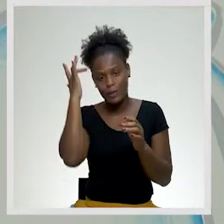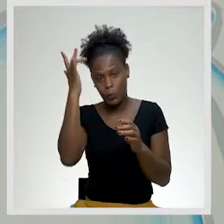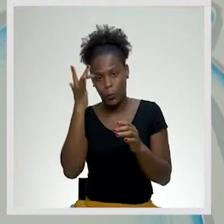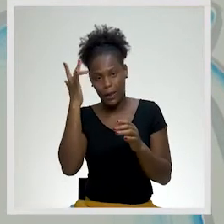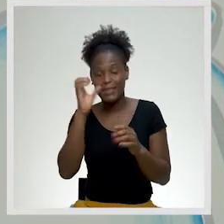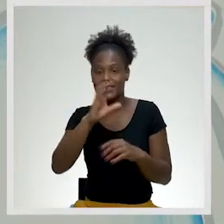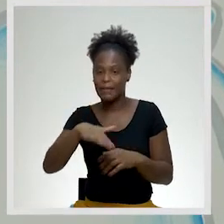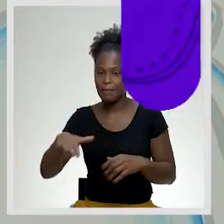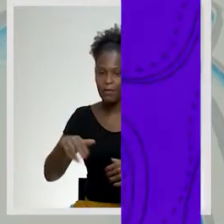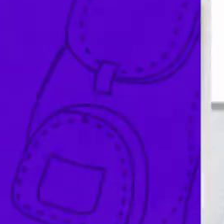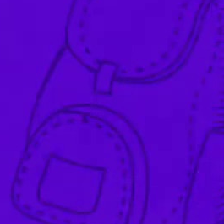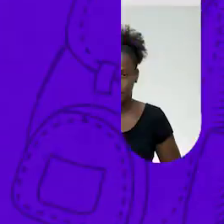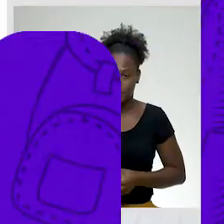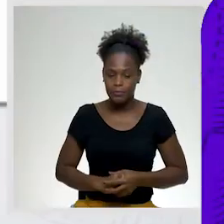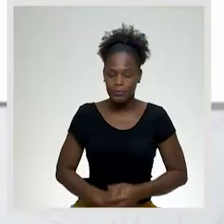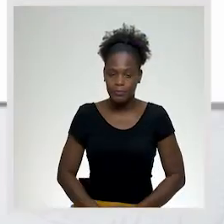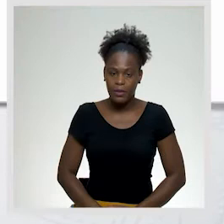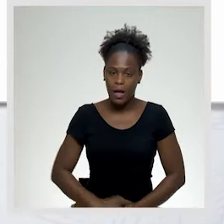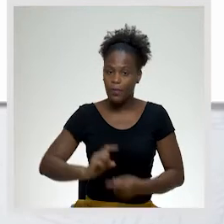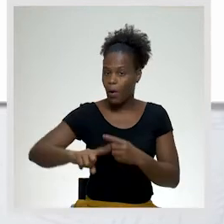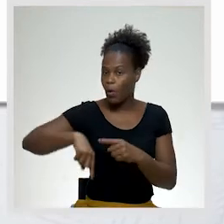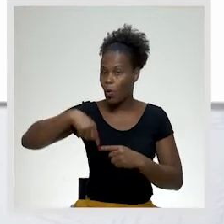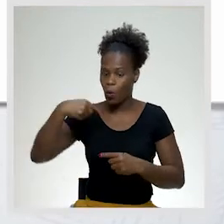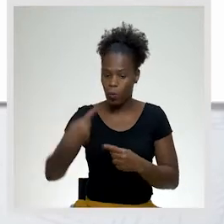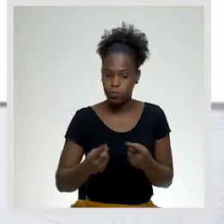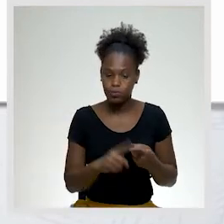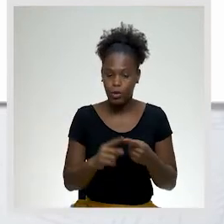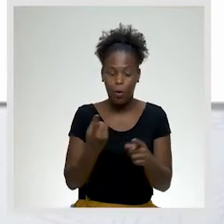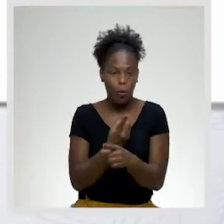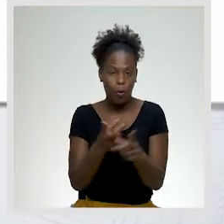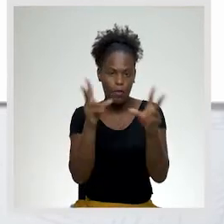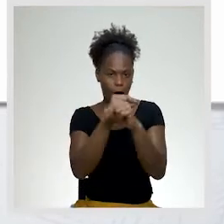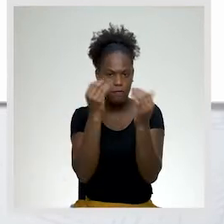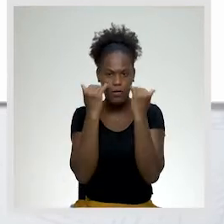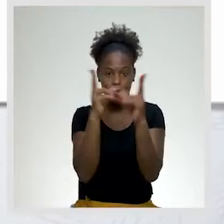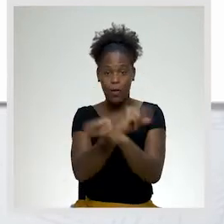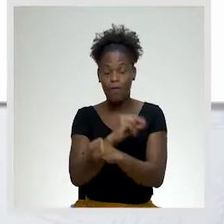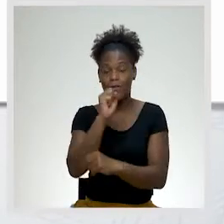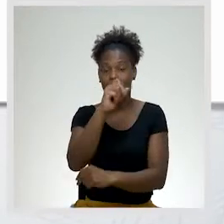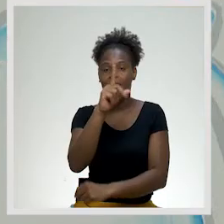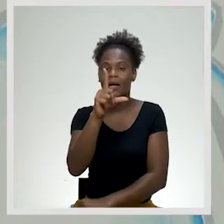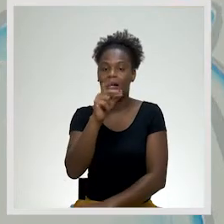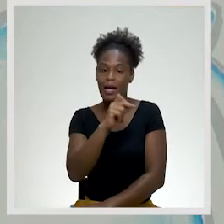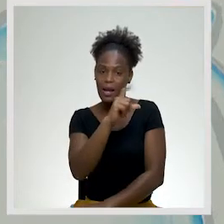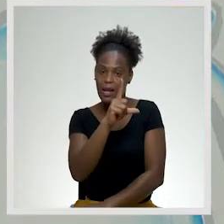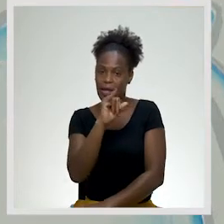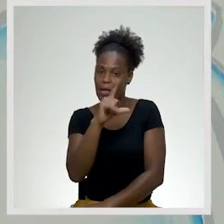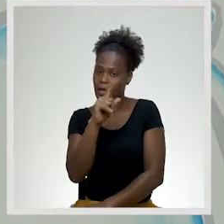teorias científicas. Uma outra novidade que Galileu nos trouxe é